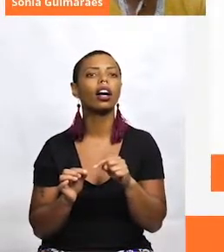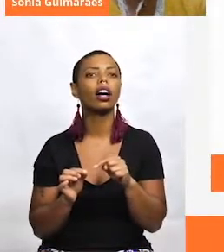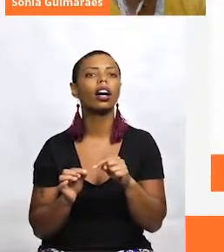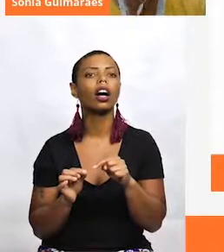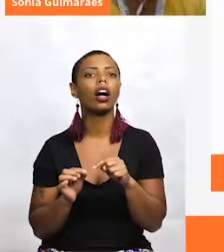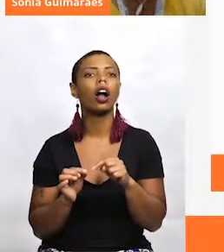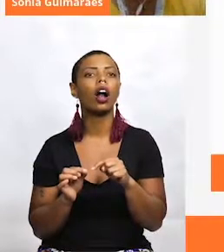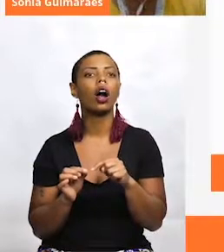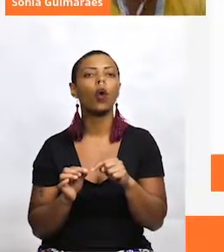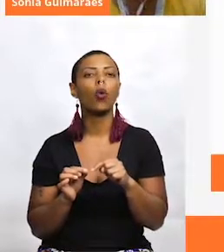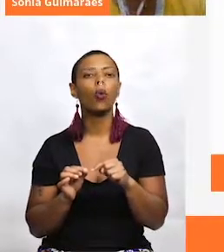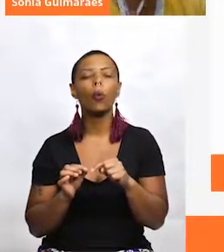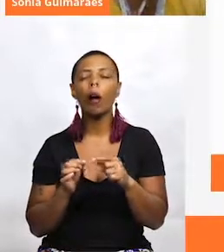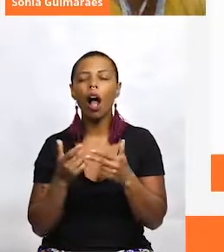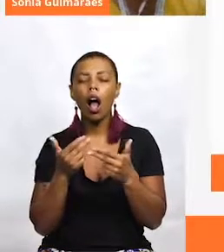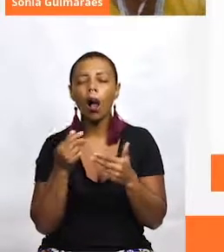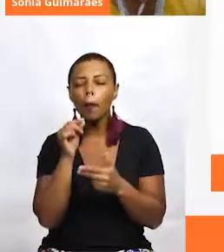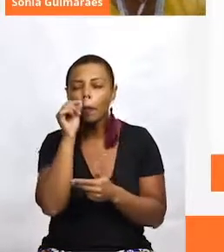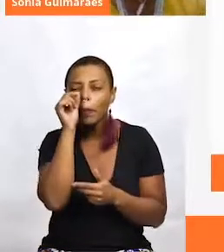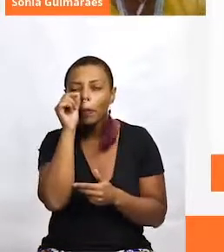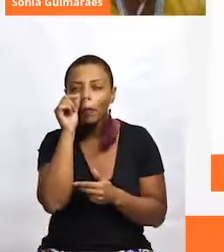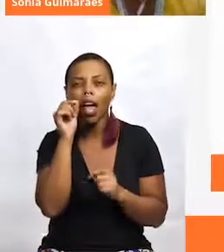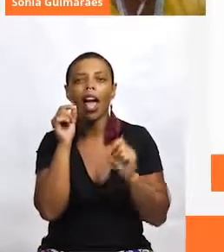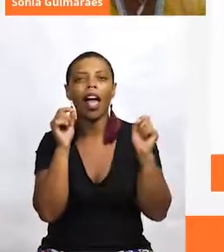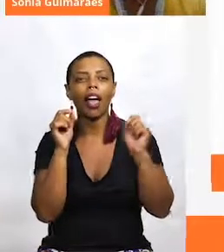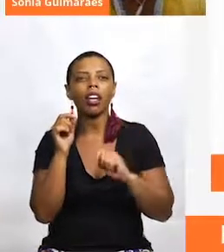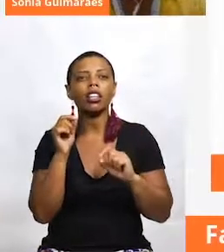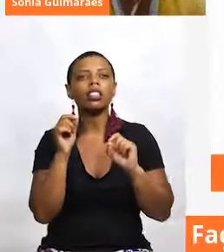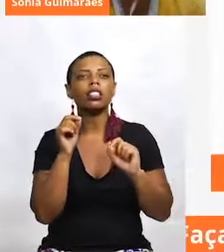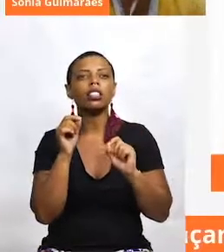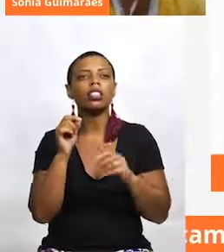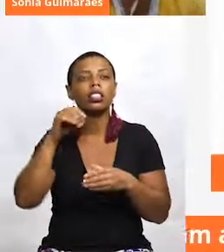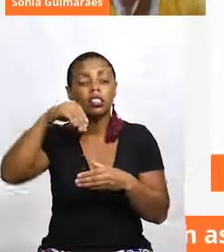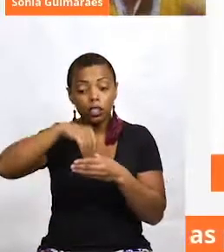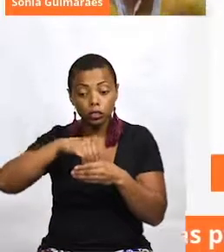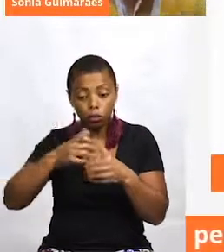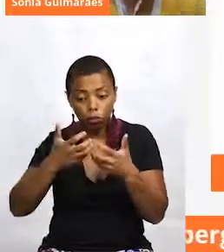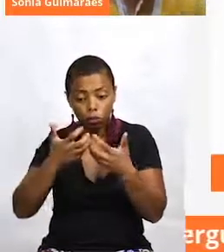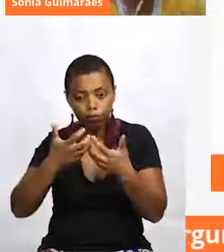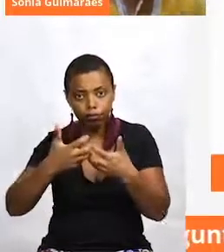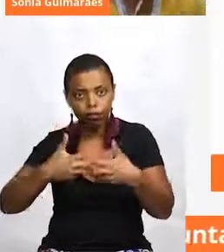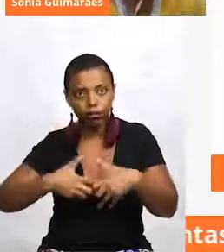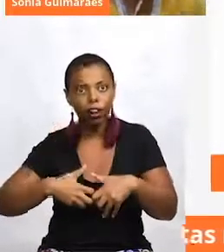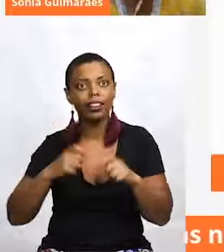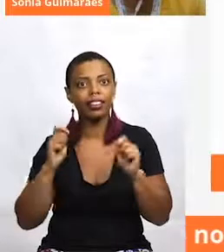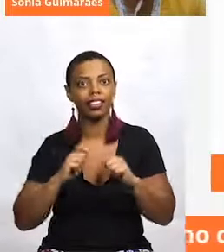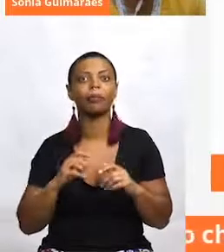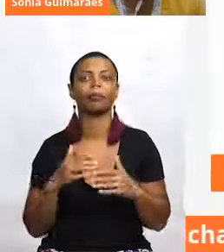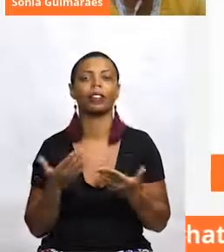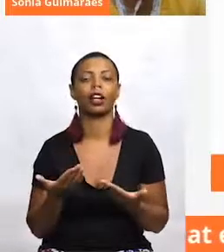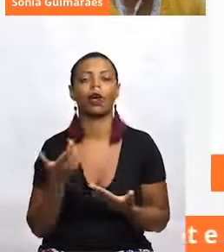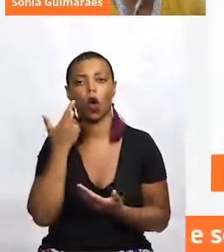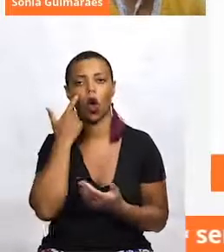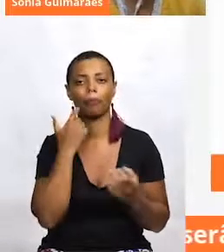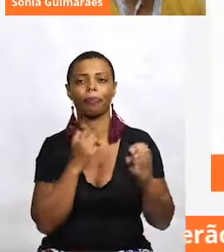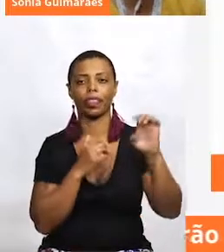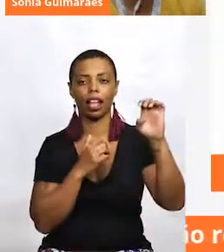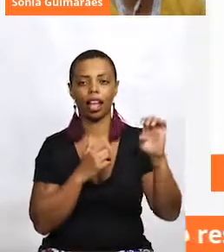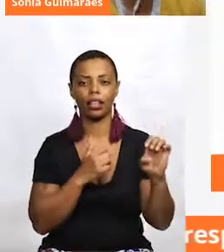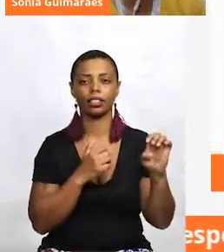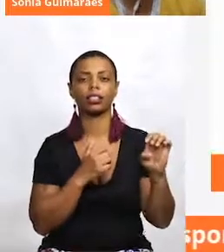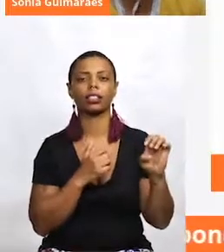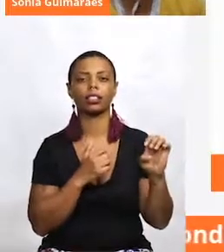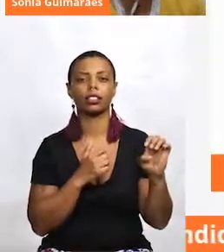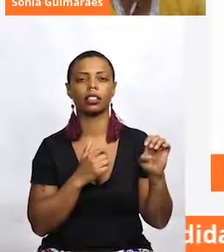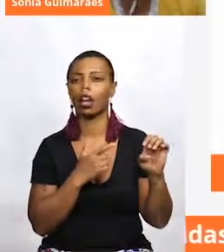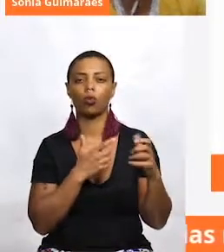um dispositivo bem pequenininho e poderia colocar lá dentro e fazê-lo funcionar. Aqui à direita, à esquerda, ele está